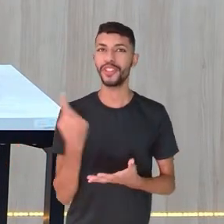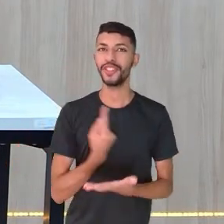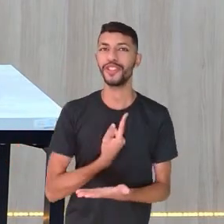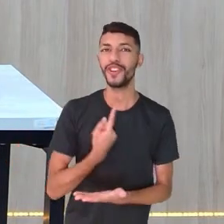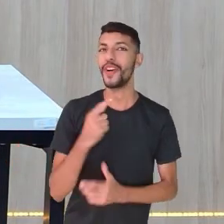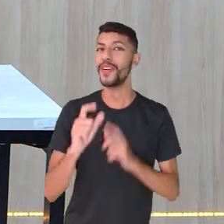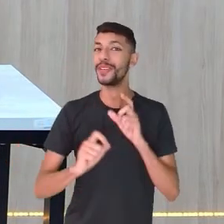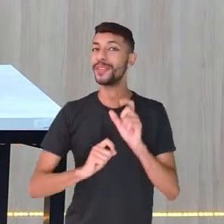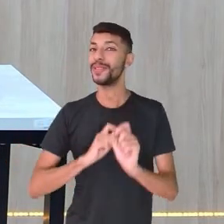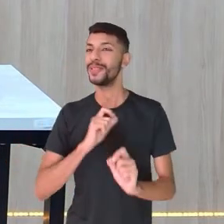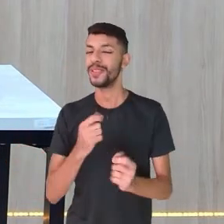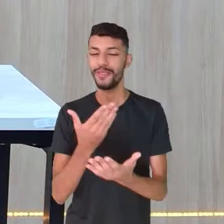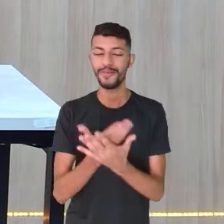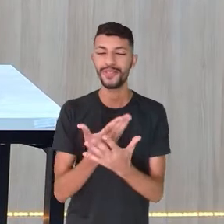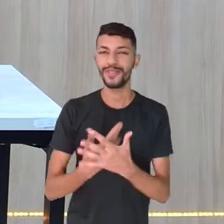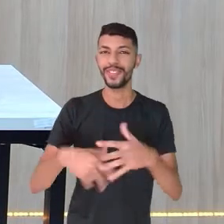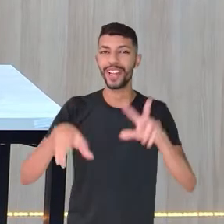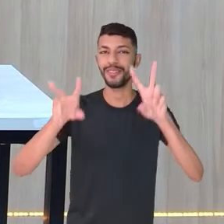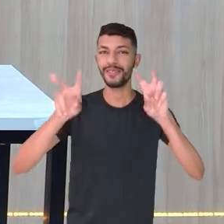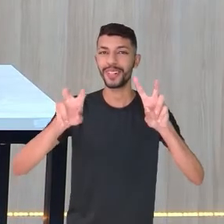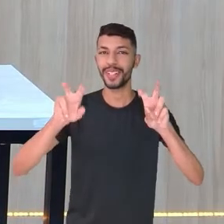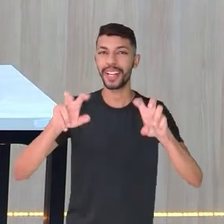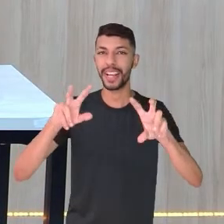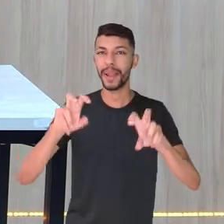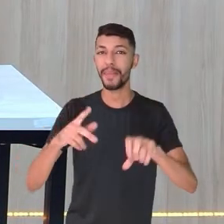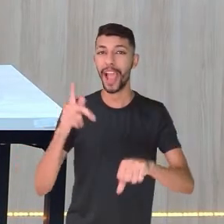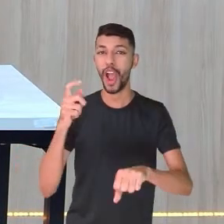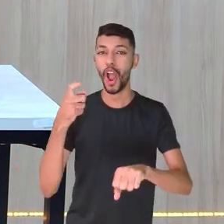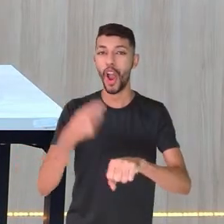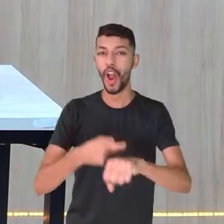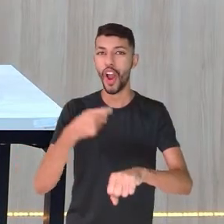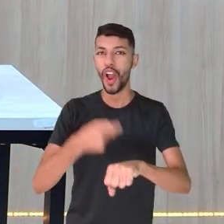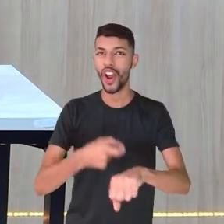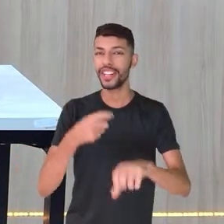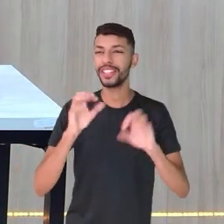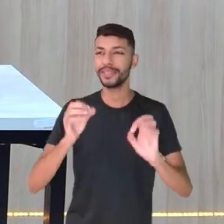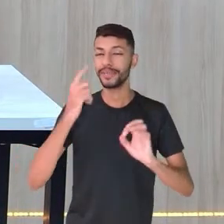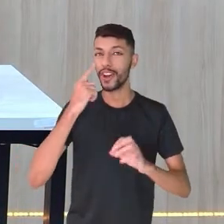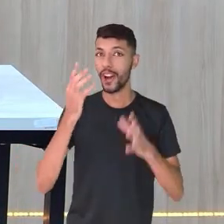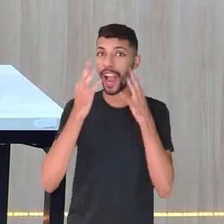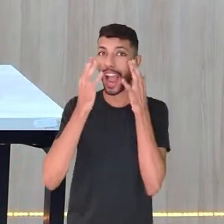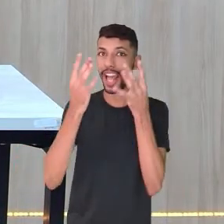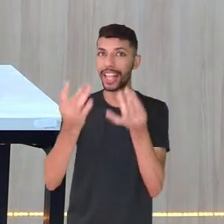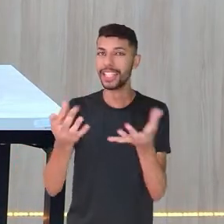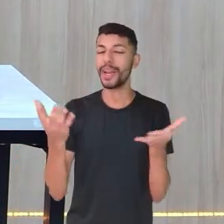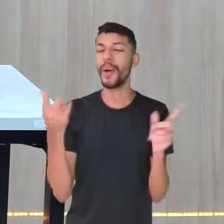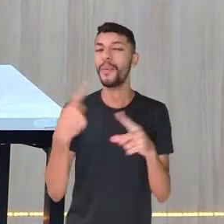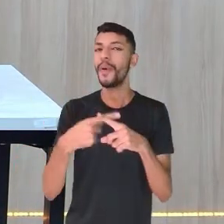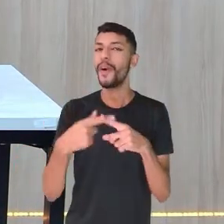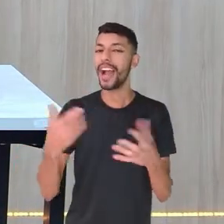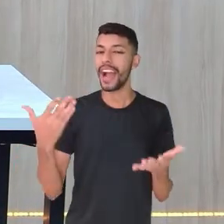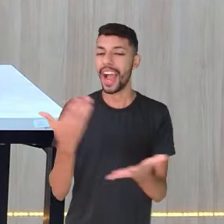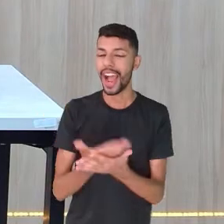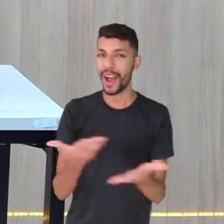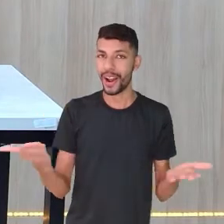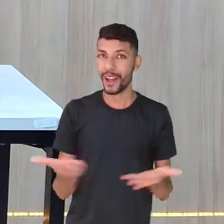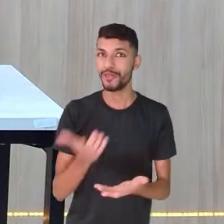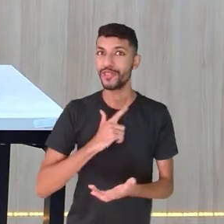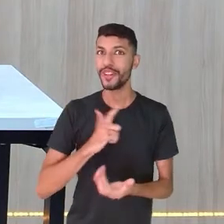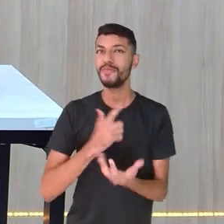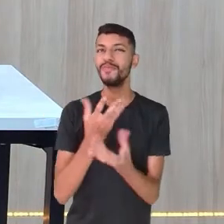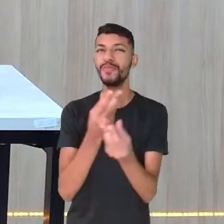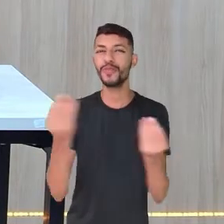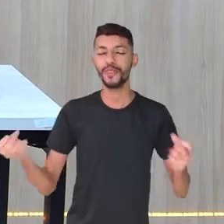pelas rochas. Fiquem atentos, porque durante essa aula tem muita novidade para ser apresentado